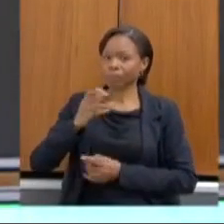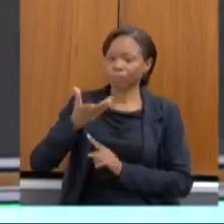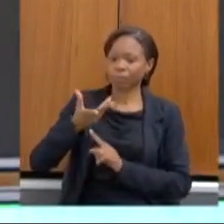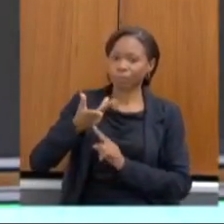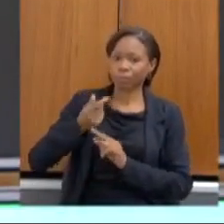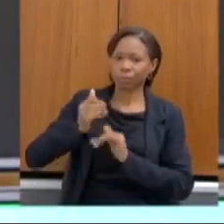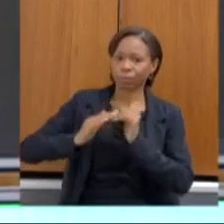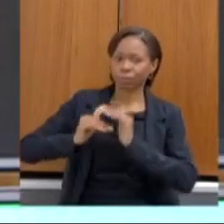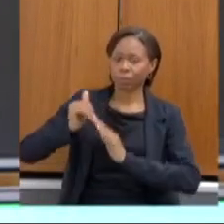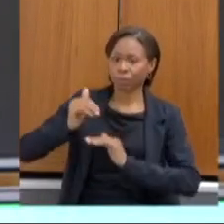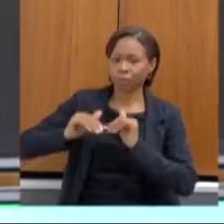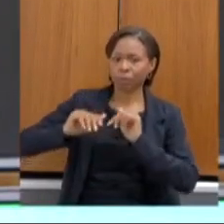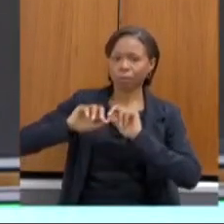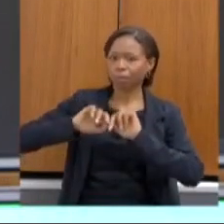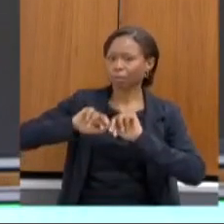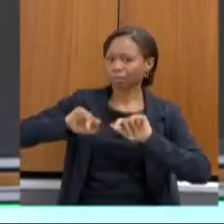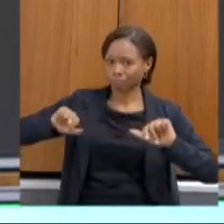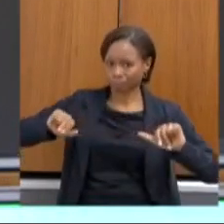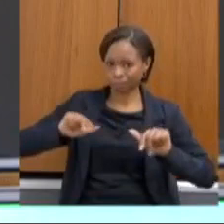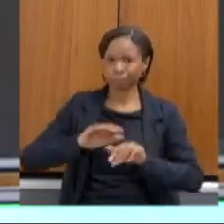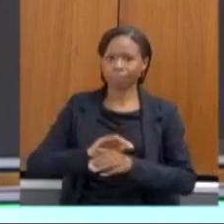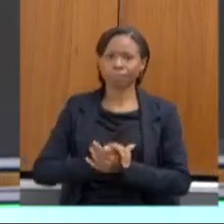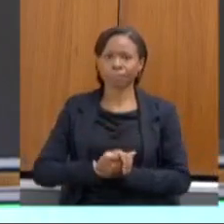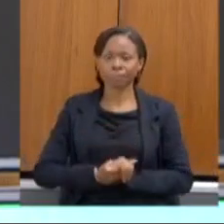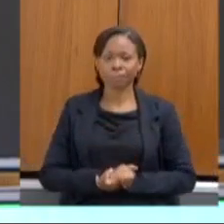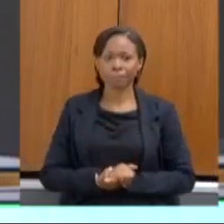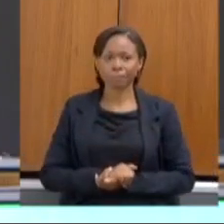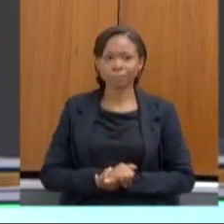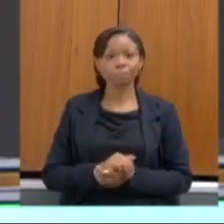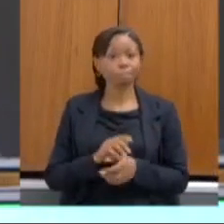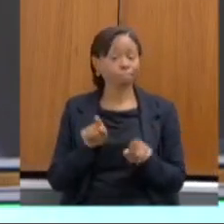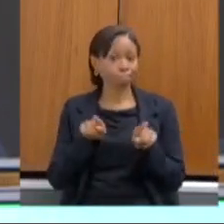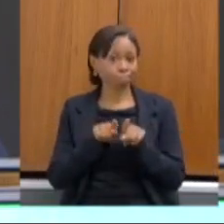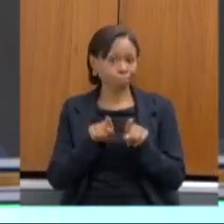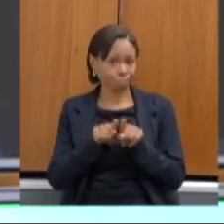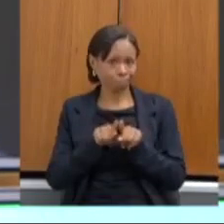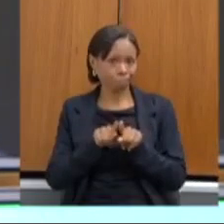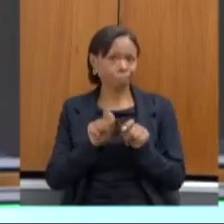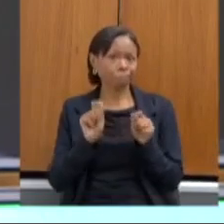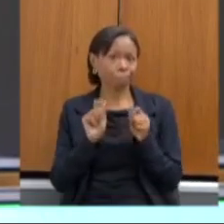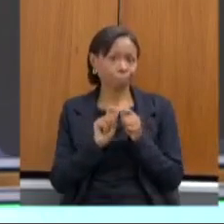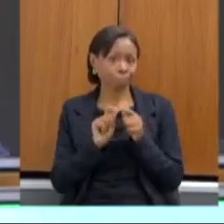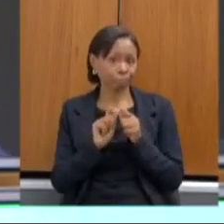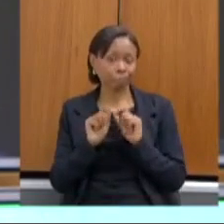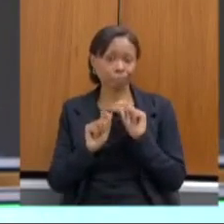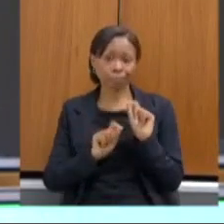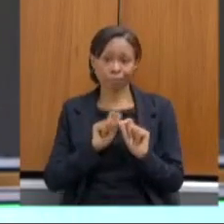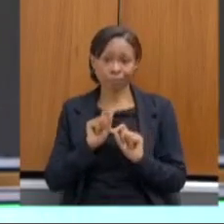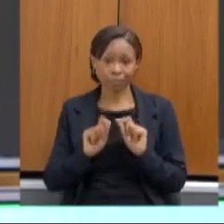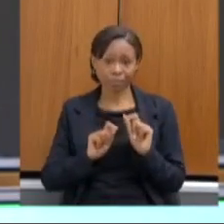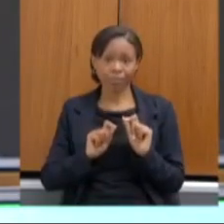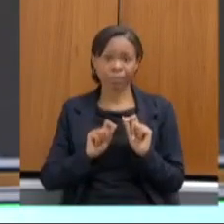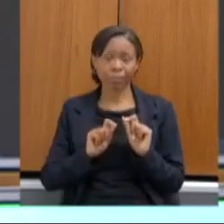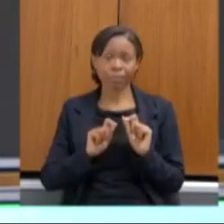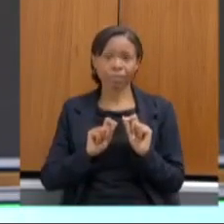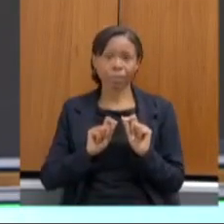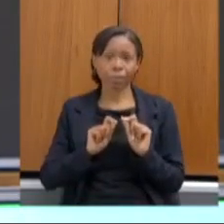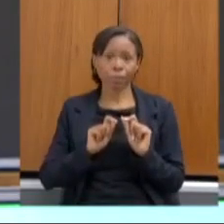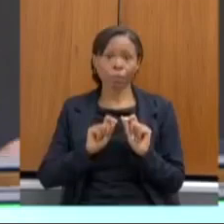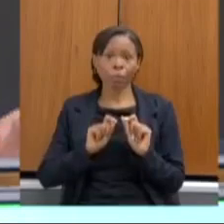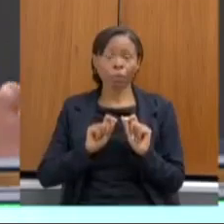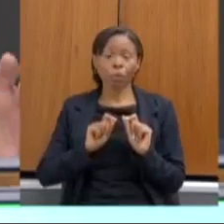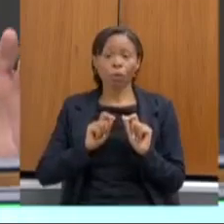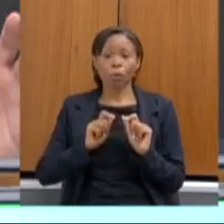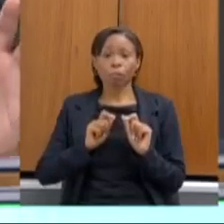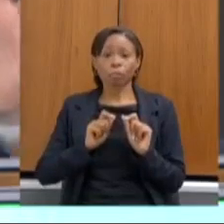favor e outra coisa também que nós fizemos foi o Circuito Mineiro de oportunidades negócios o